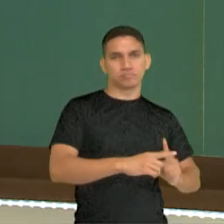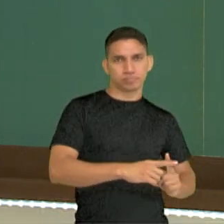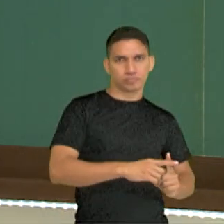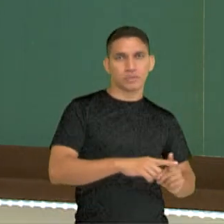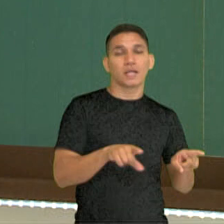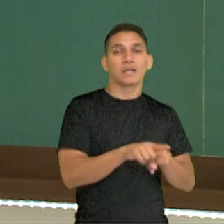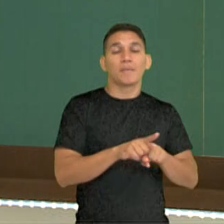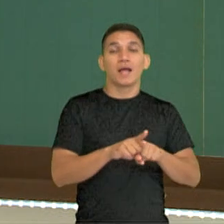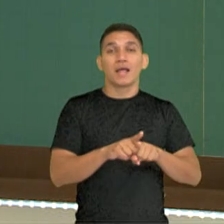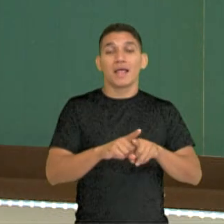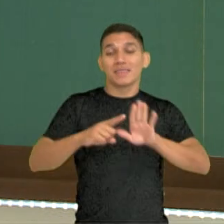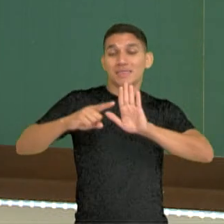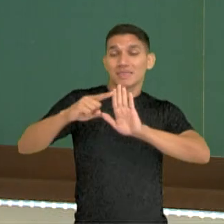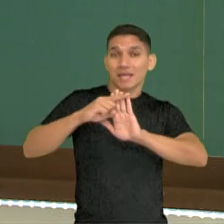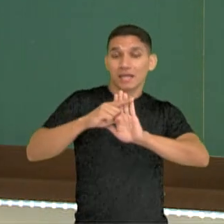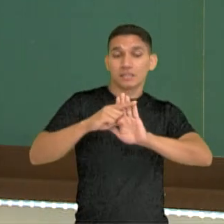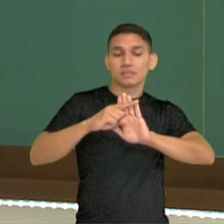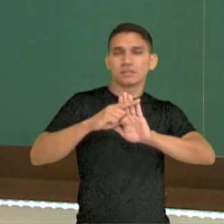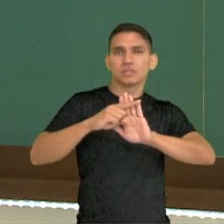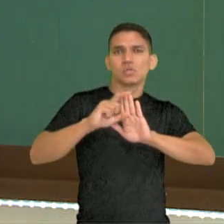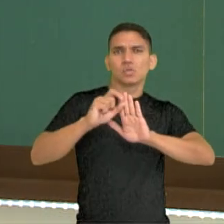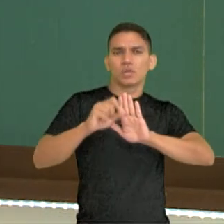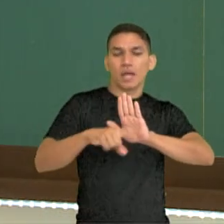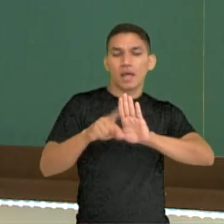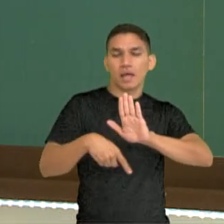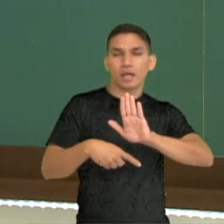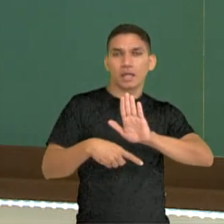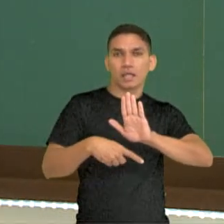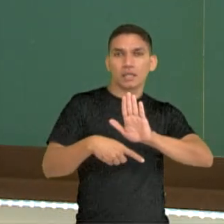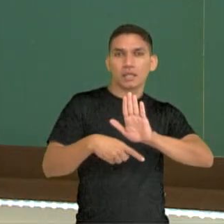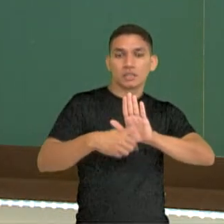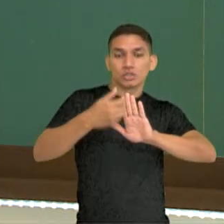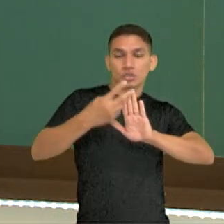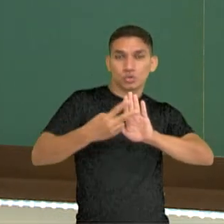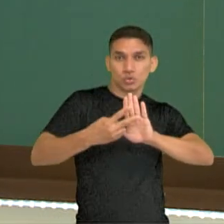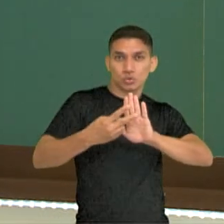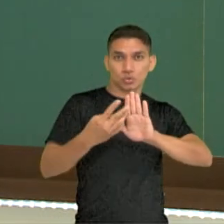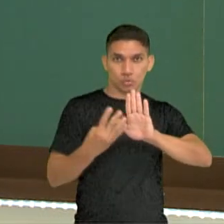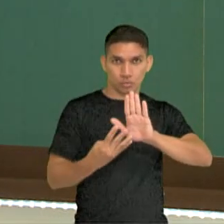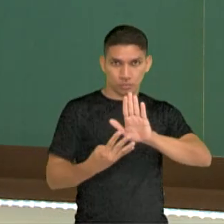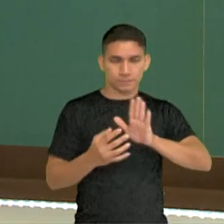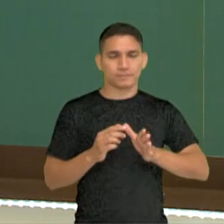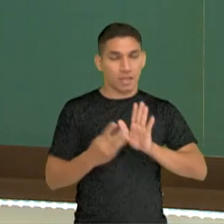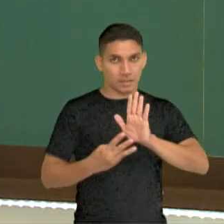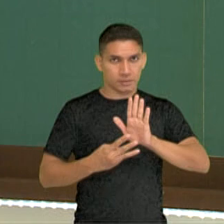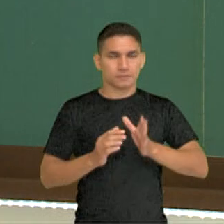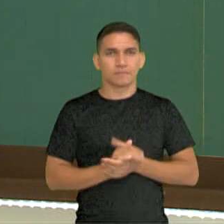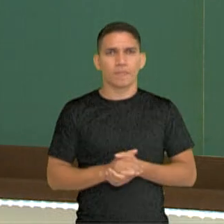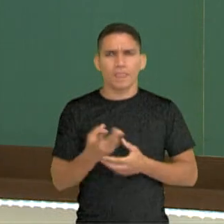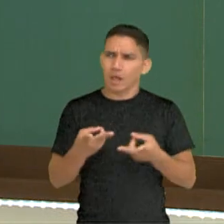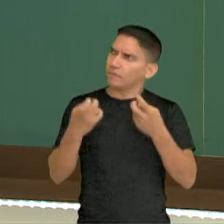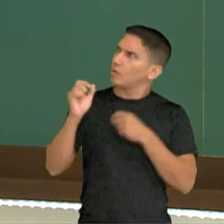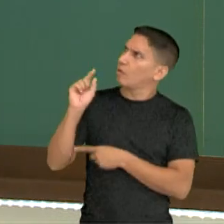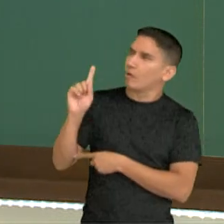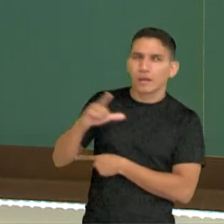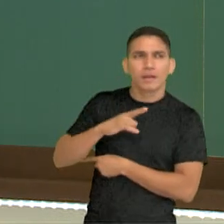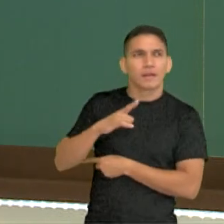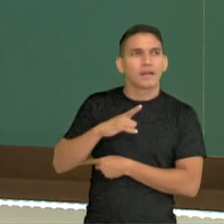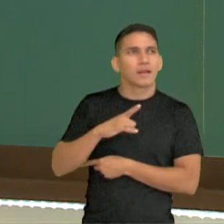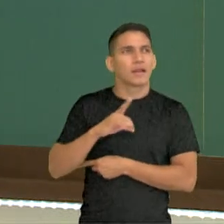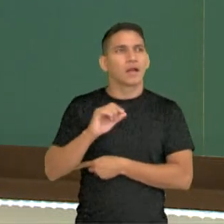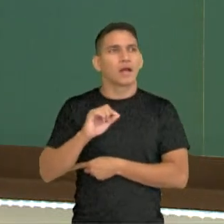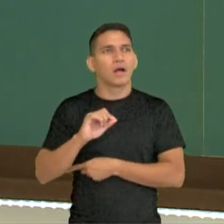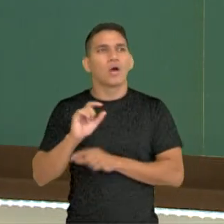e terceiro quadrantes. E a mesma coisa acontece com o seno, que eu olho aqui sobre o eixo y, e também